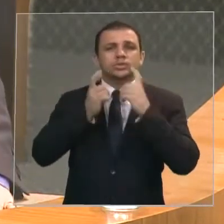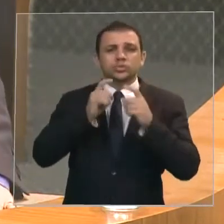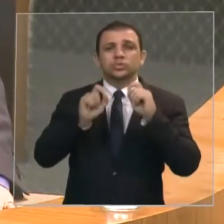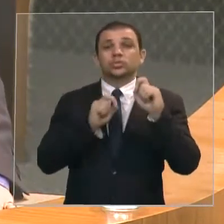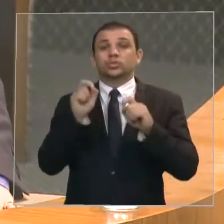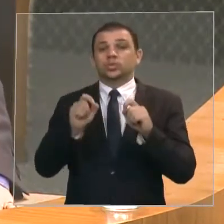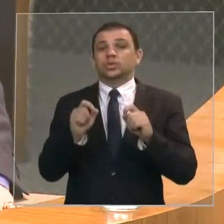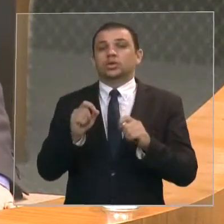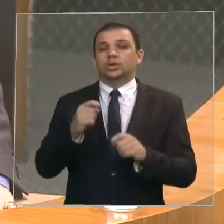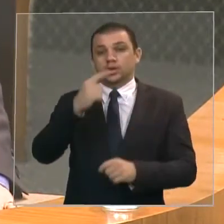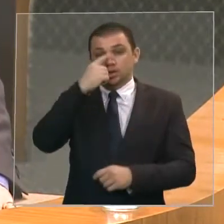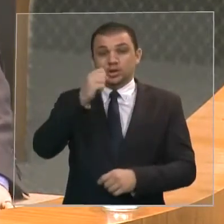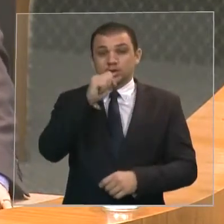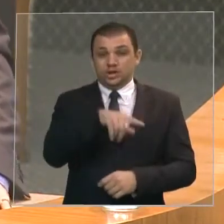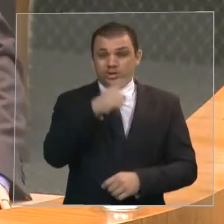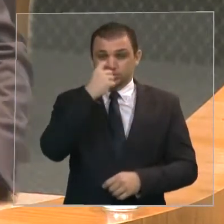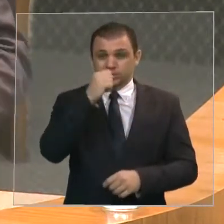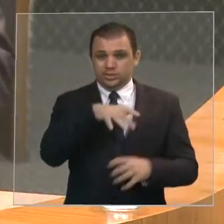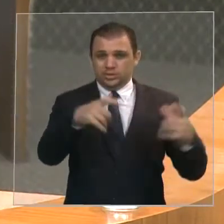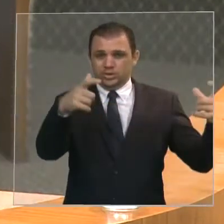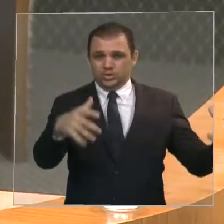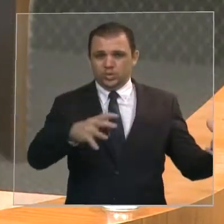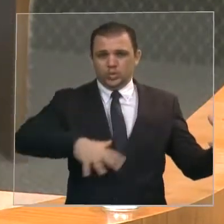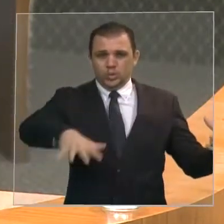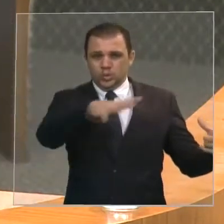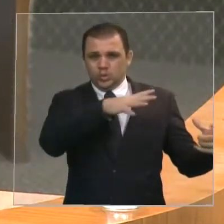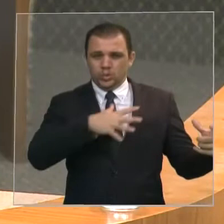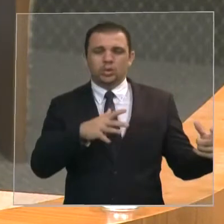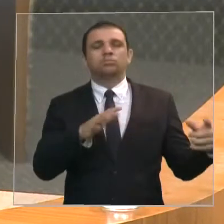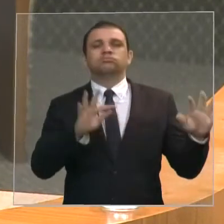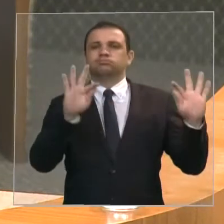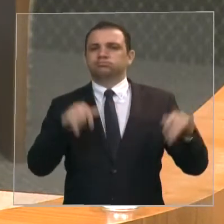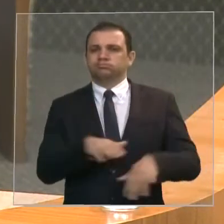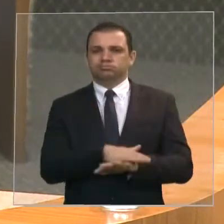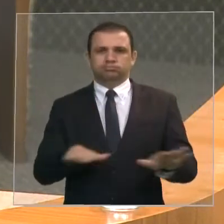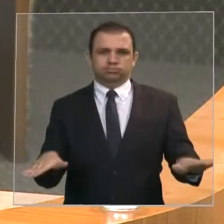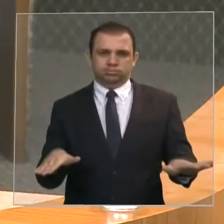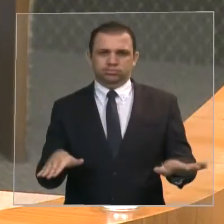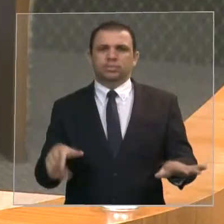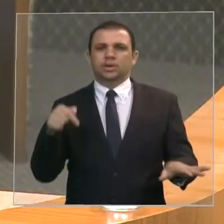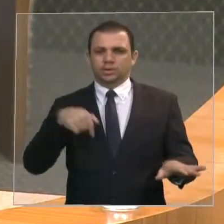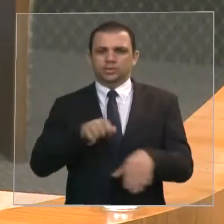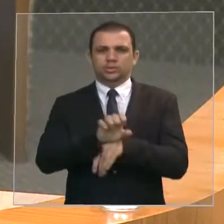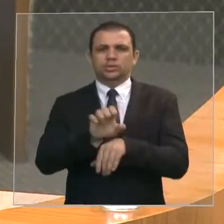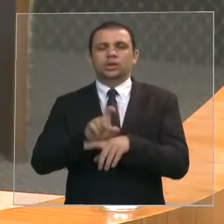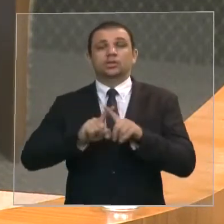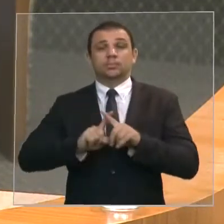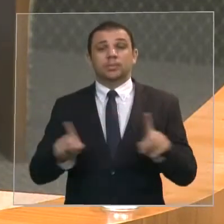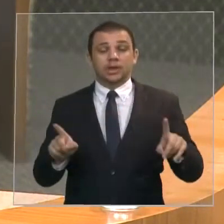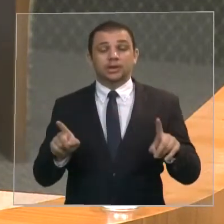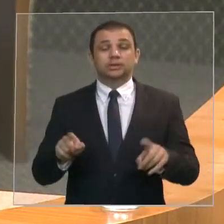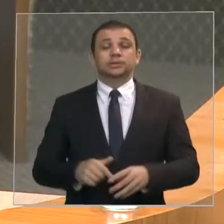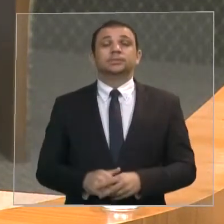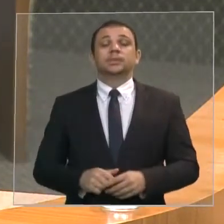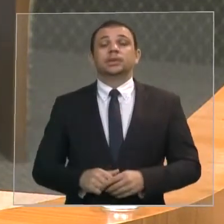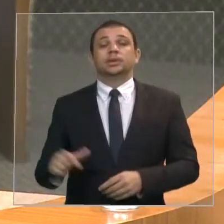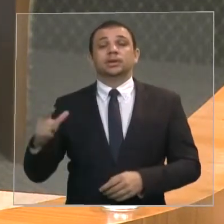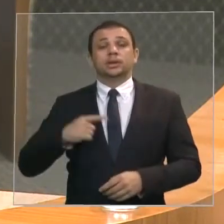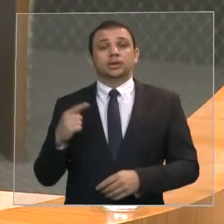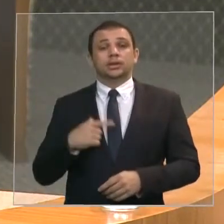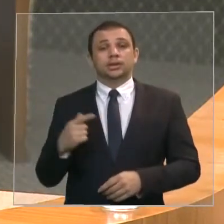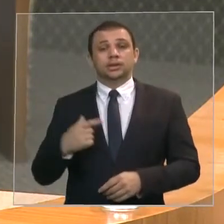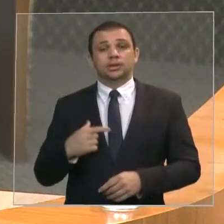Mas a vertente, ela, na coleta seletiva, ela se dá de forma especial em um assunto que nós tratamos